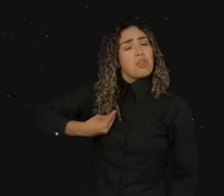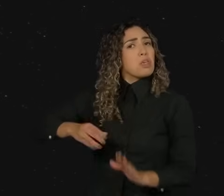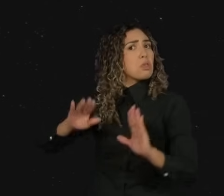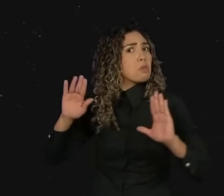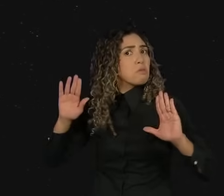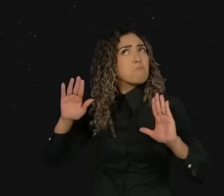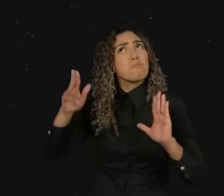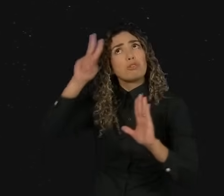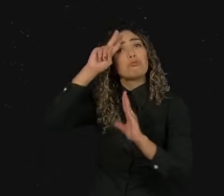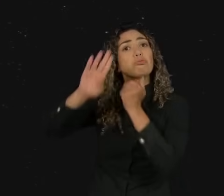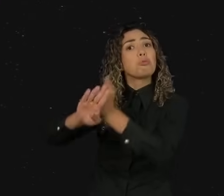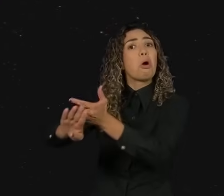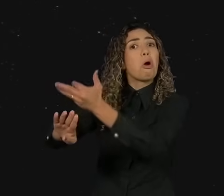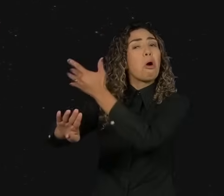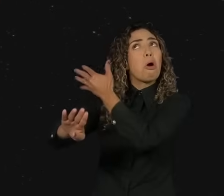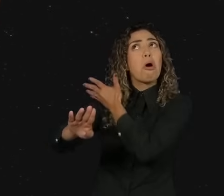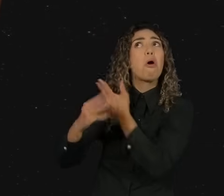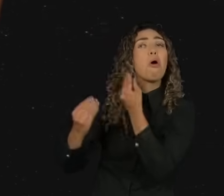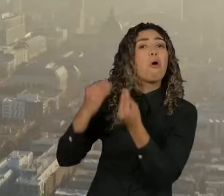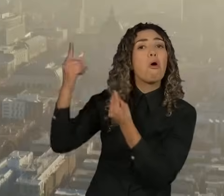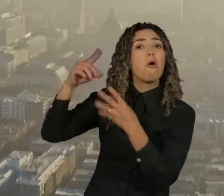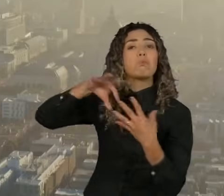da história do planeta vermelho.